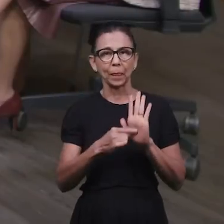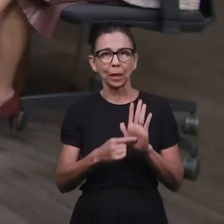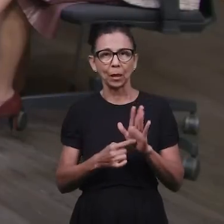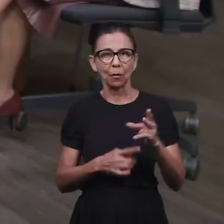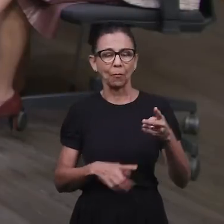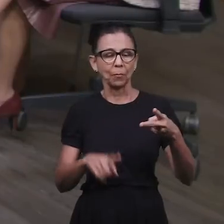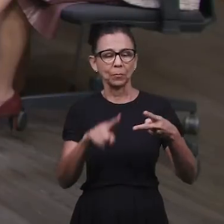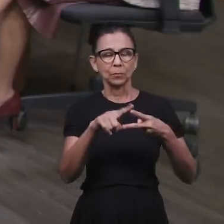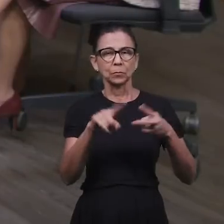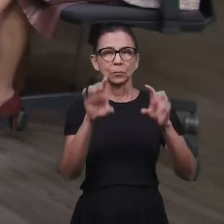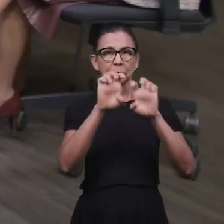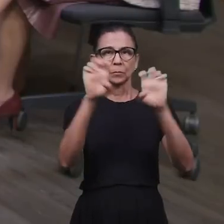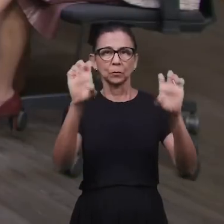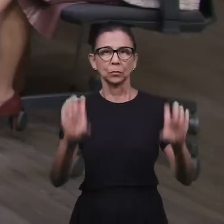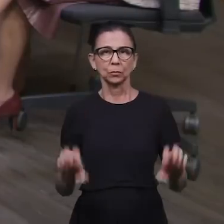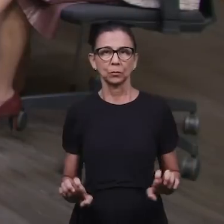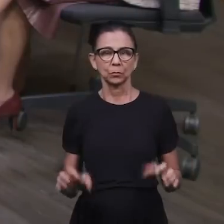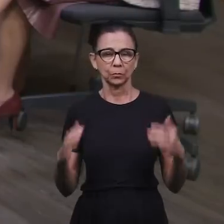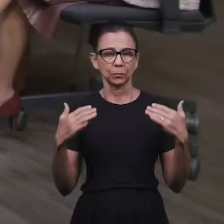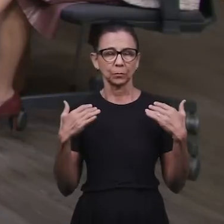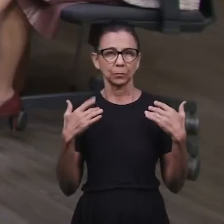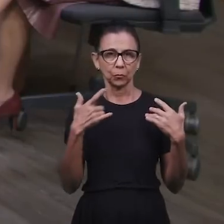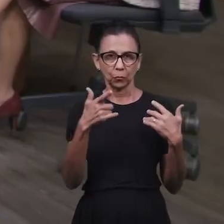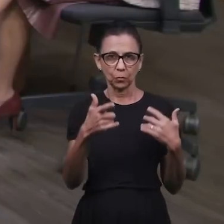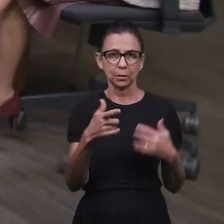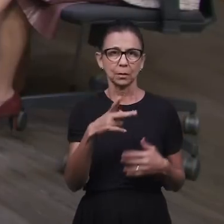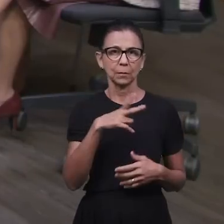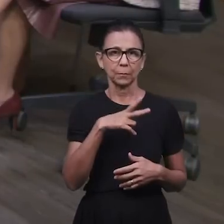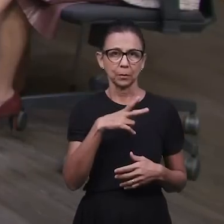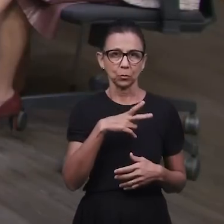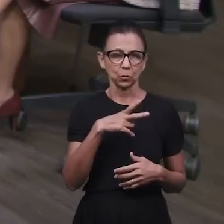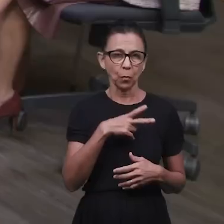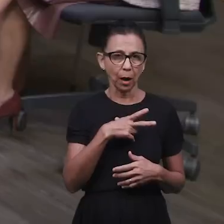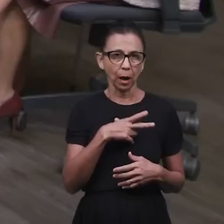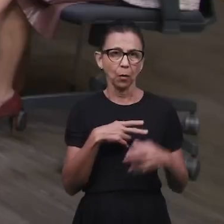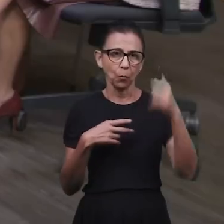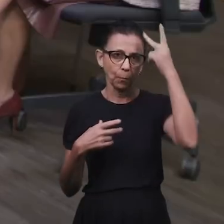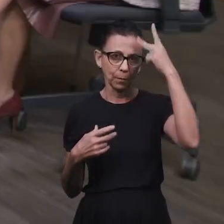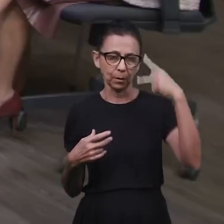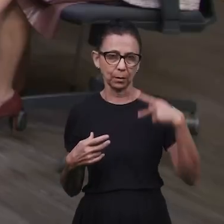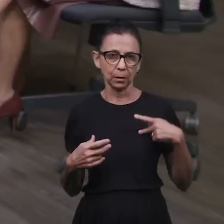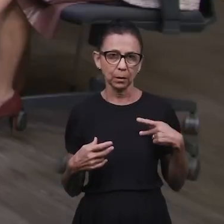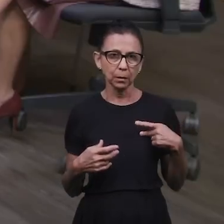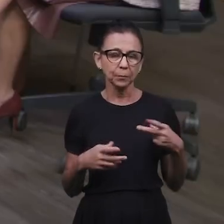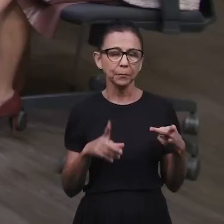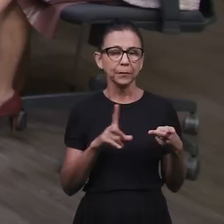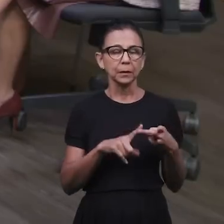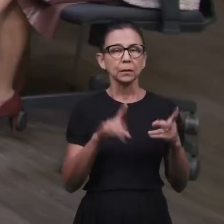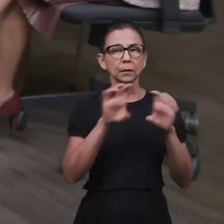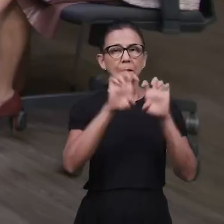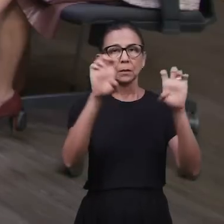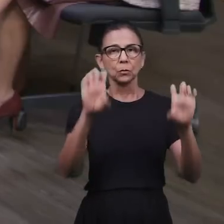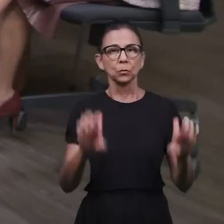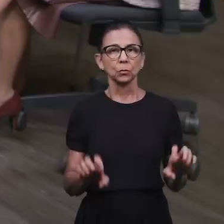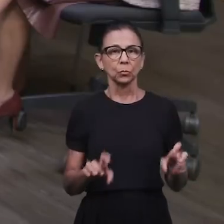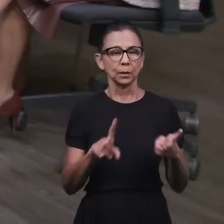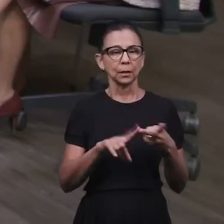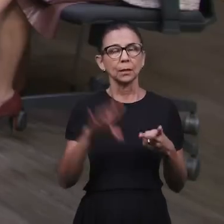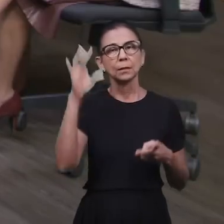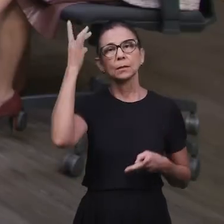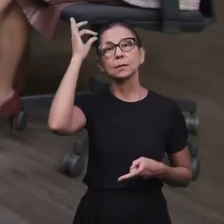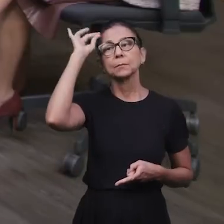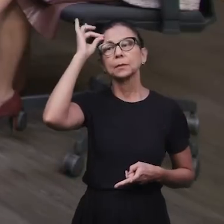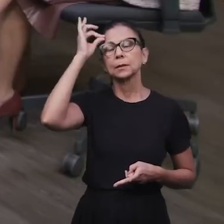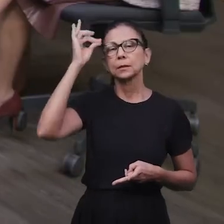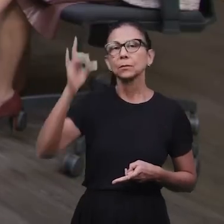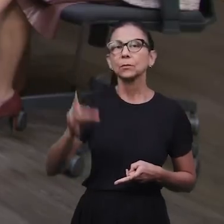estrutura espiritual. E a frase está contida nisso. Todas as coisas me são lícitas, mas nem tudo convém. Convém